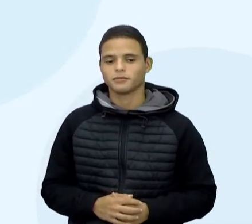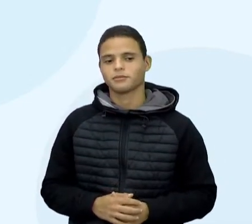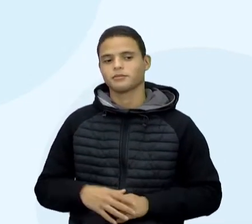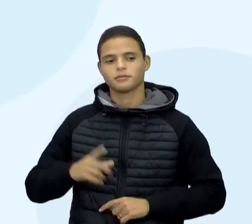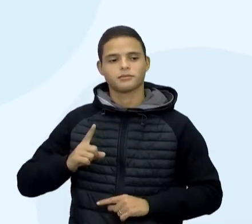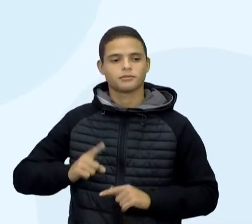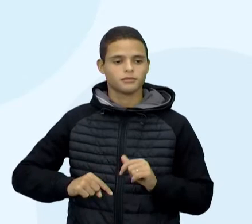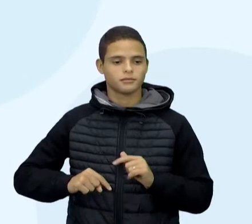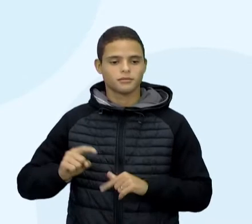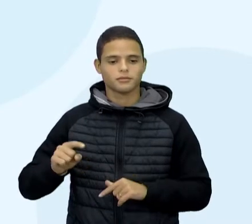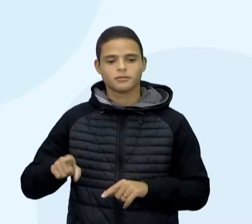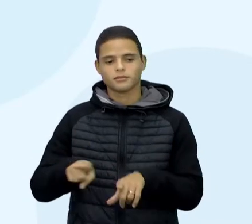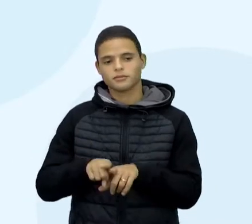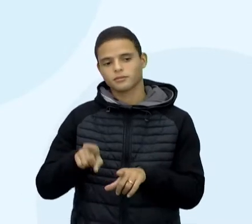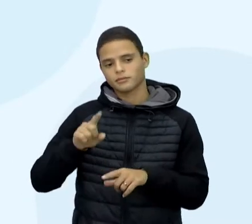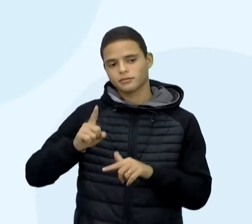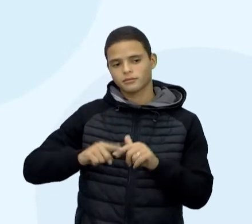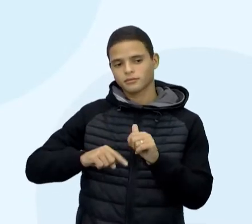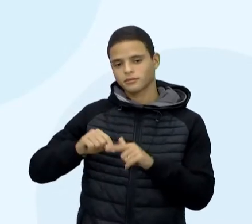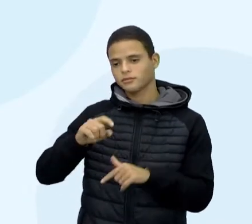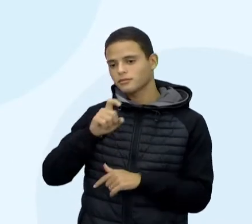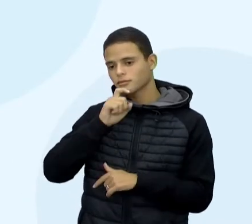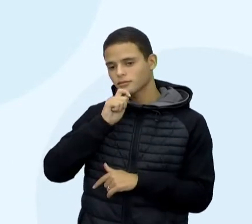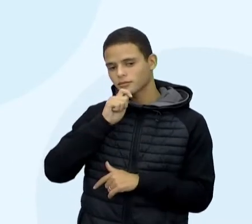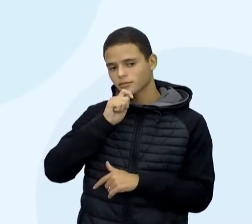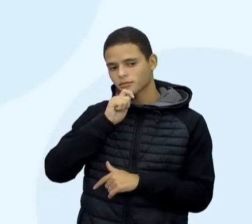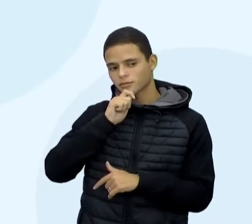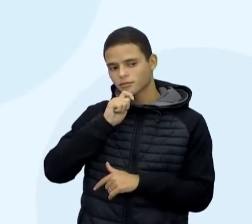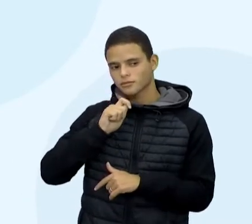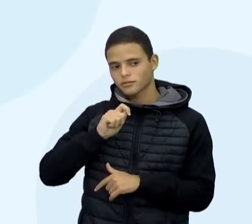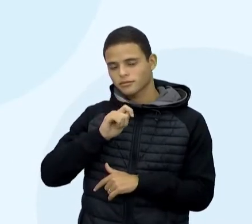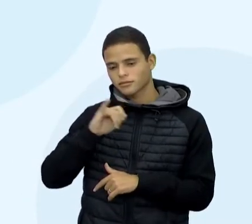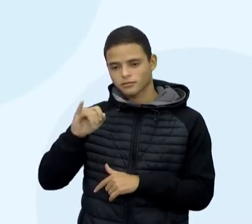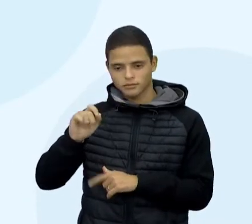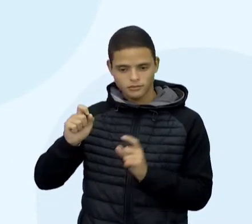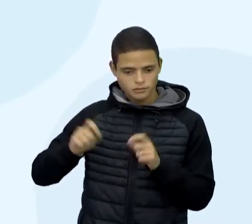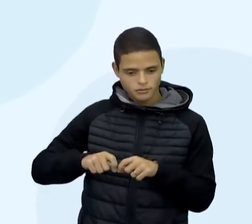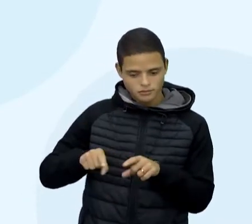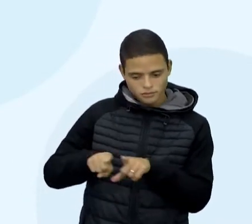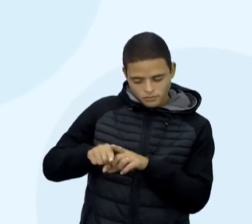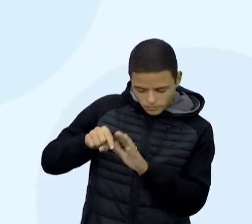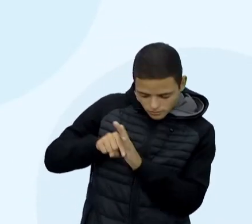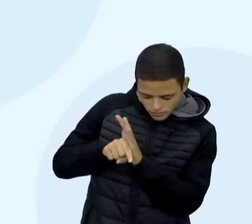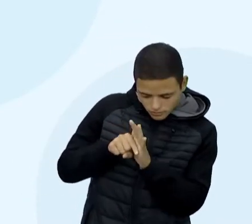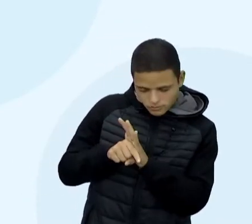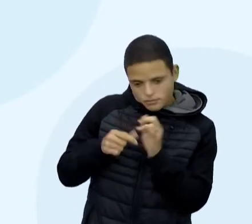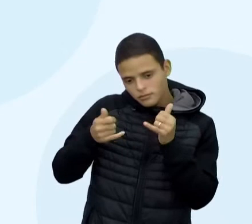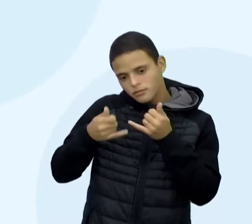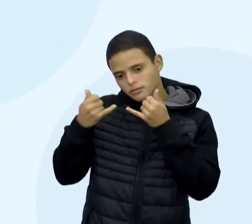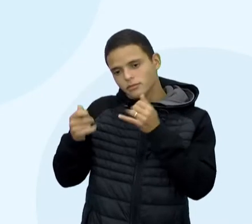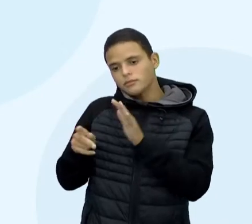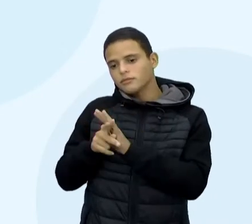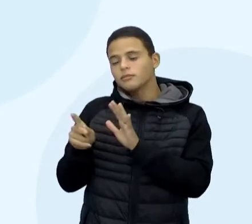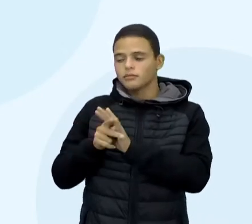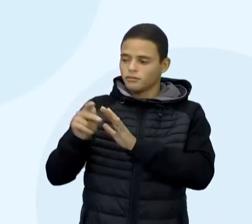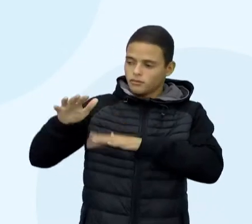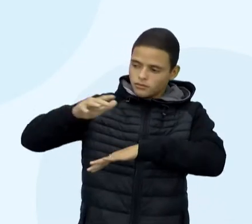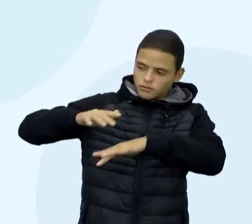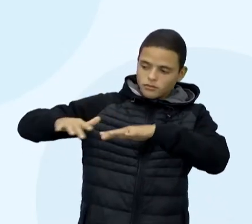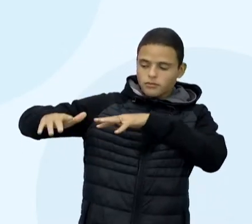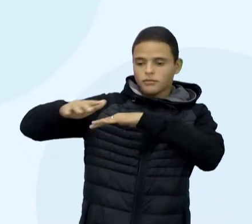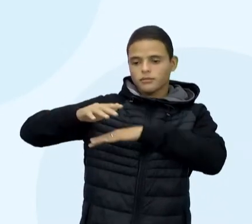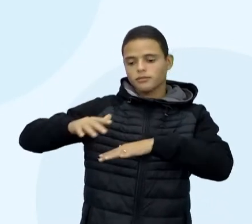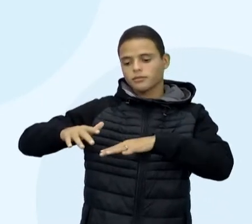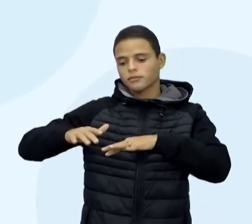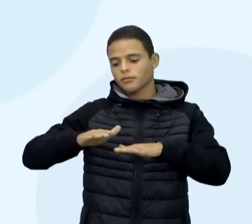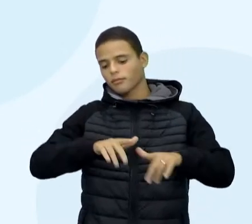materiais e imateriais. Se possível, pesquise, né, informações sobre o clima, o relevo,